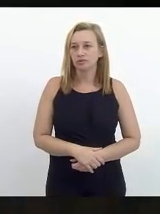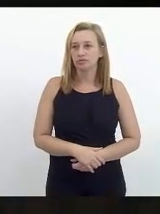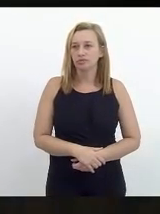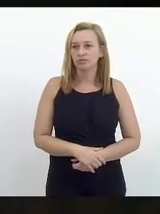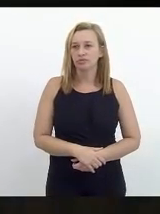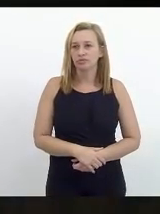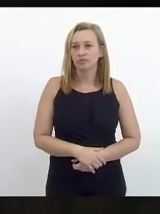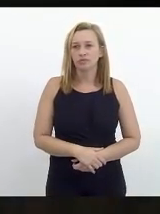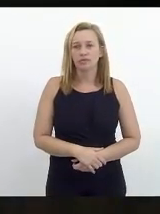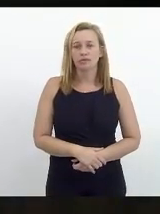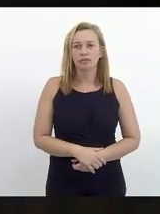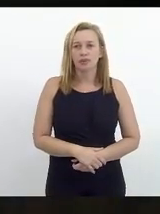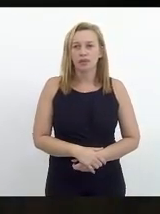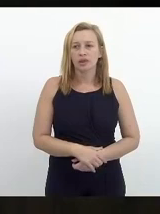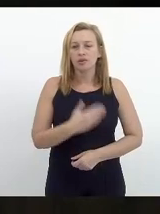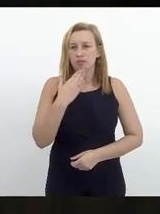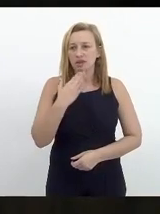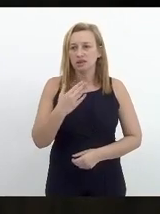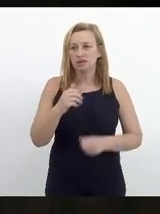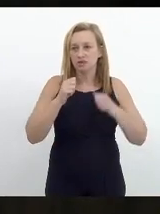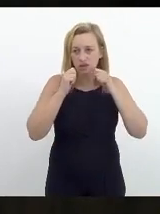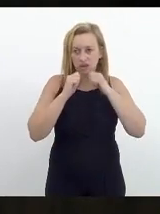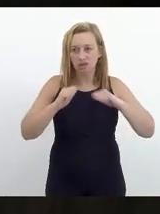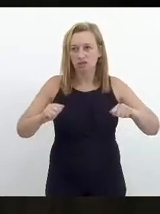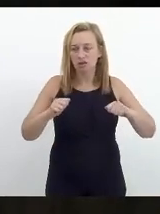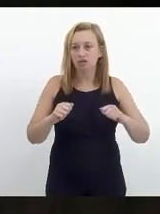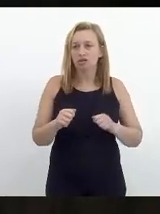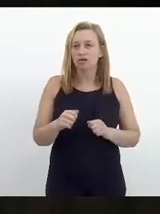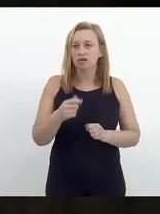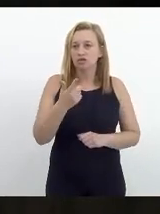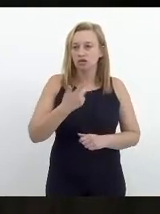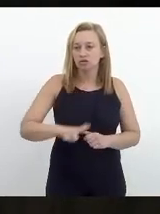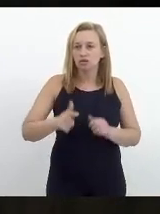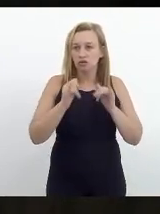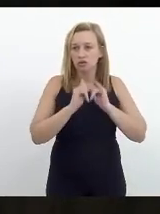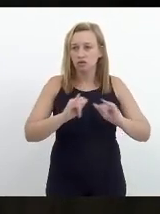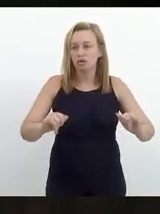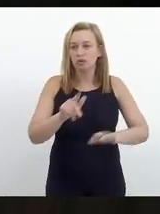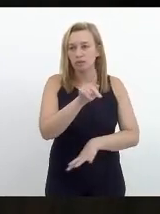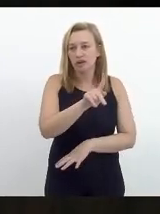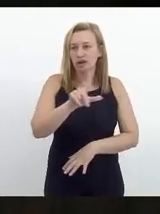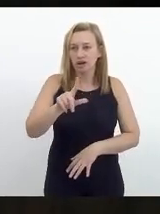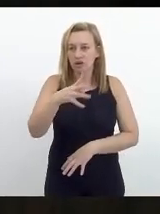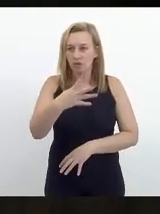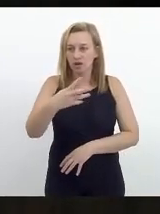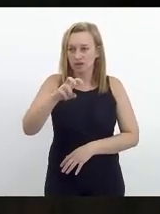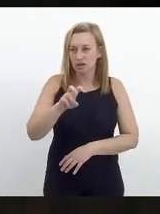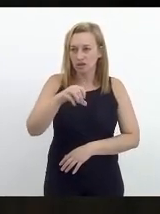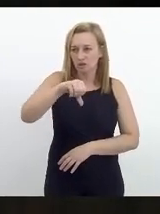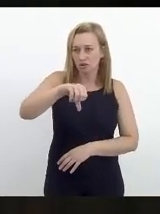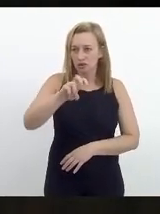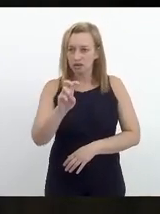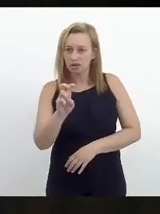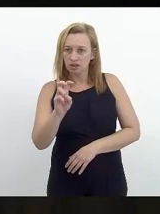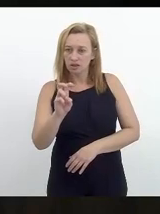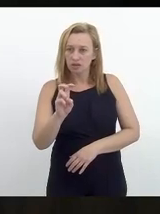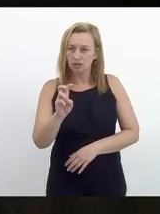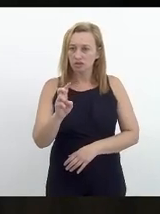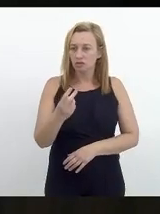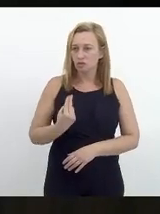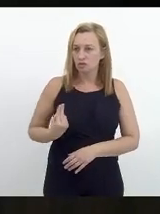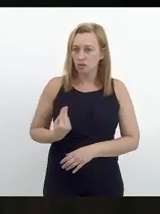a assessoria da presidência para republicar o PL 4595 com minha